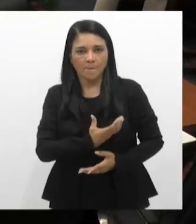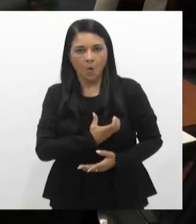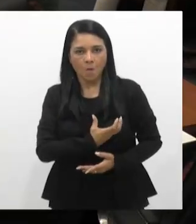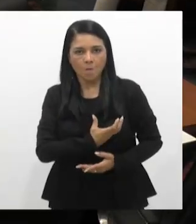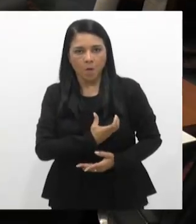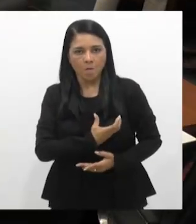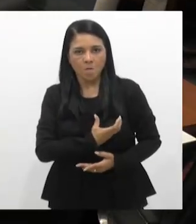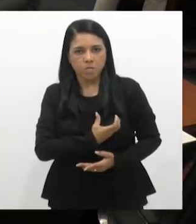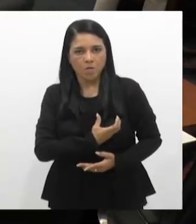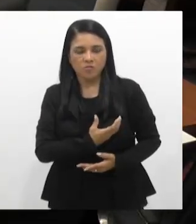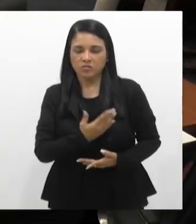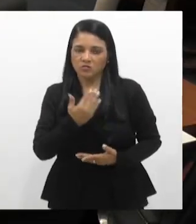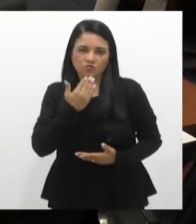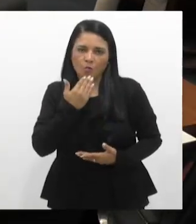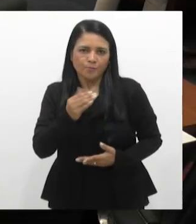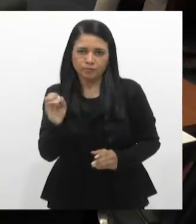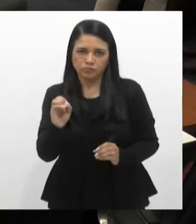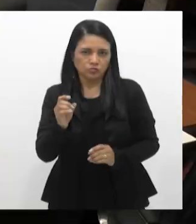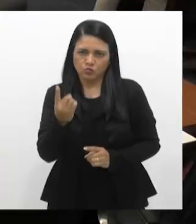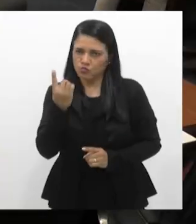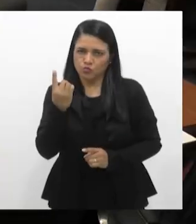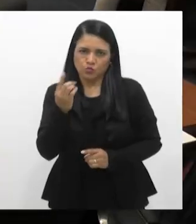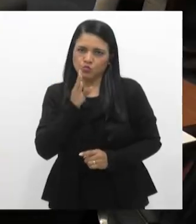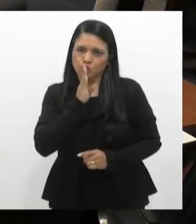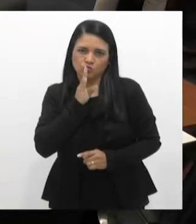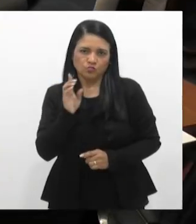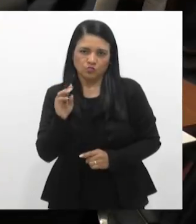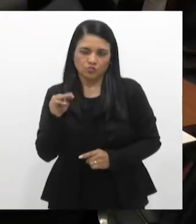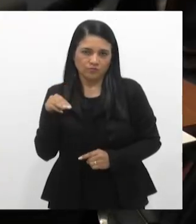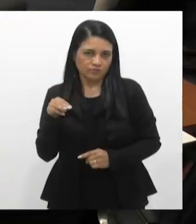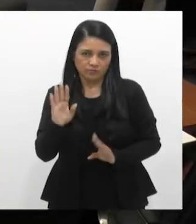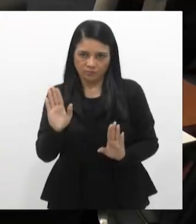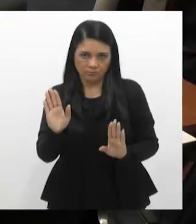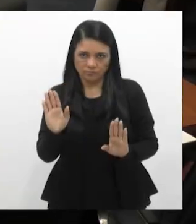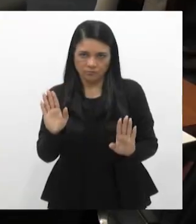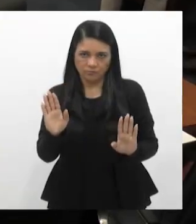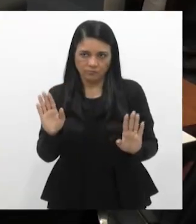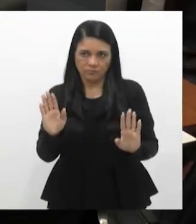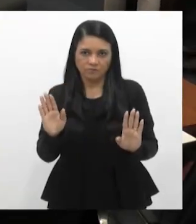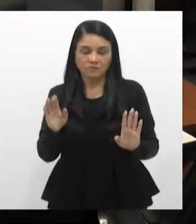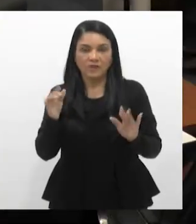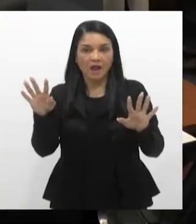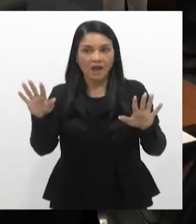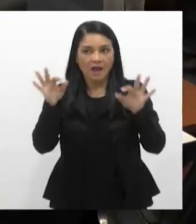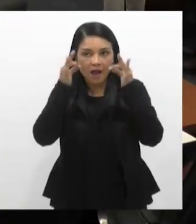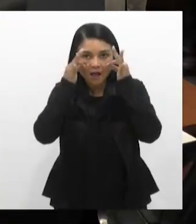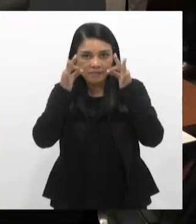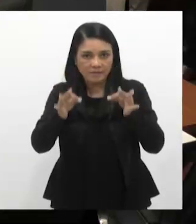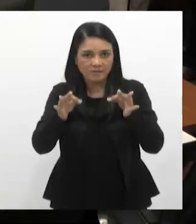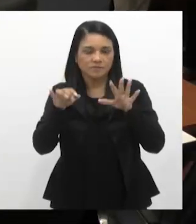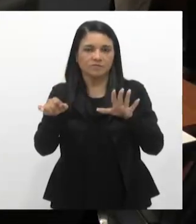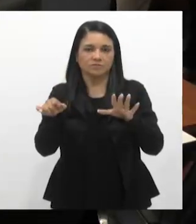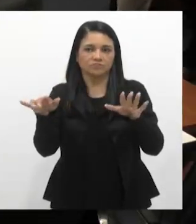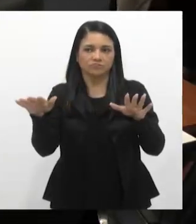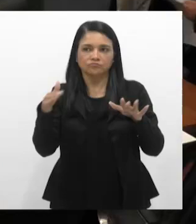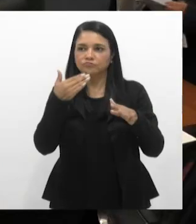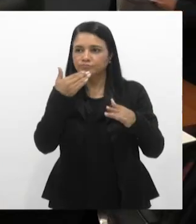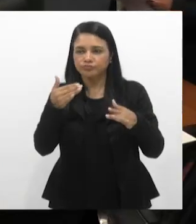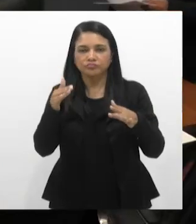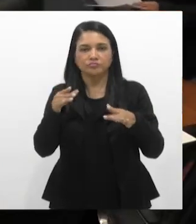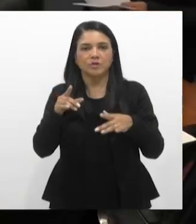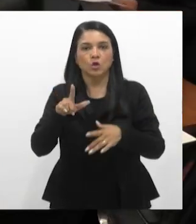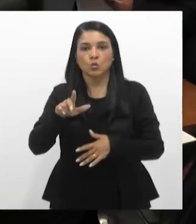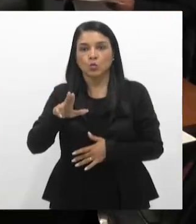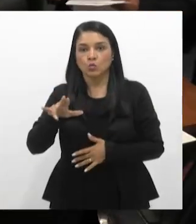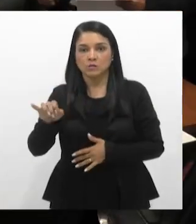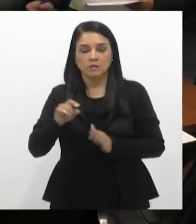eu não vou pedir agora 1 minuto de silêncio, mas peço atenção ao que Luciana representa para